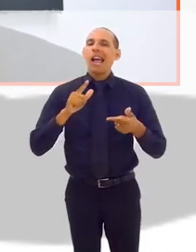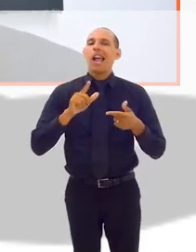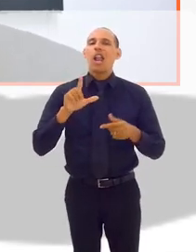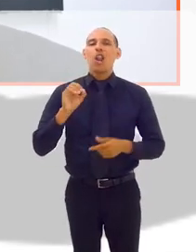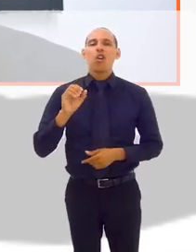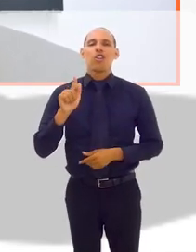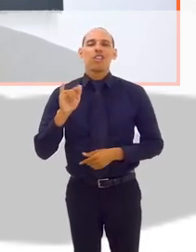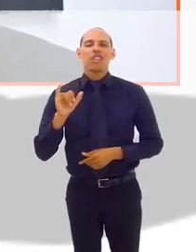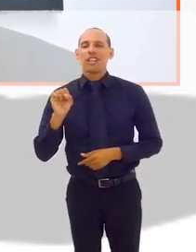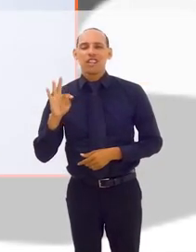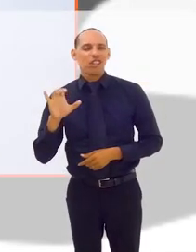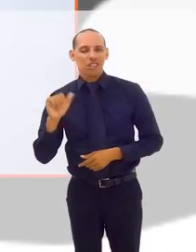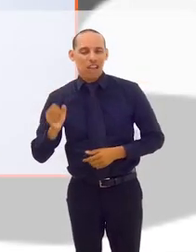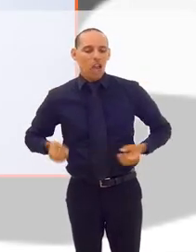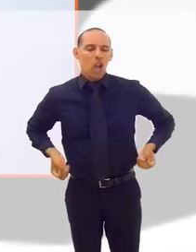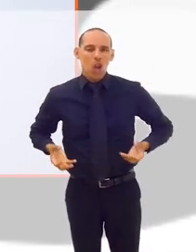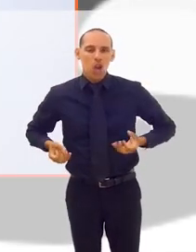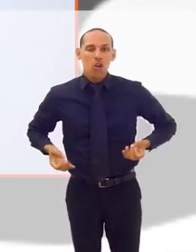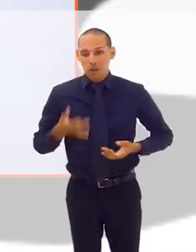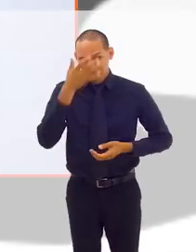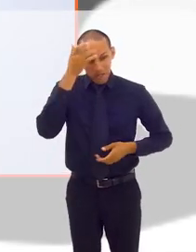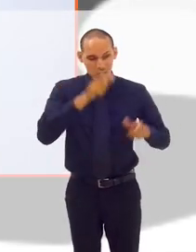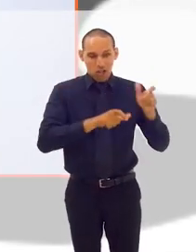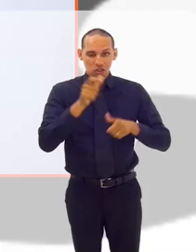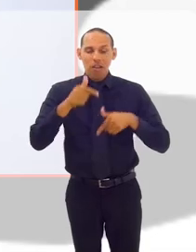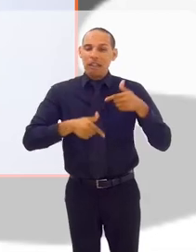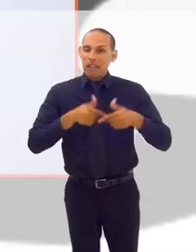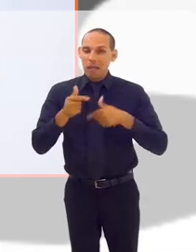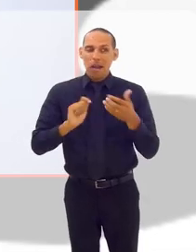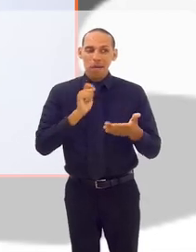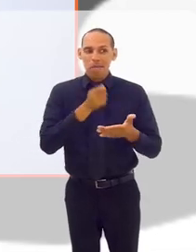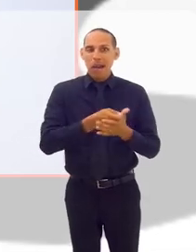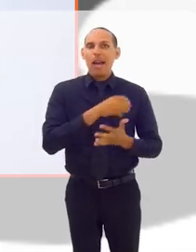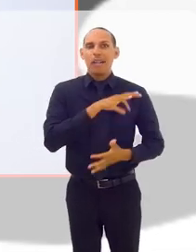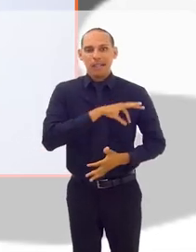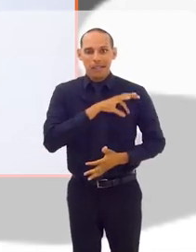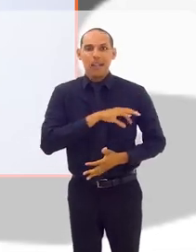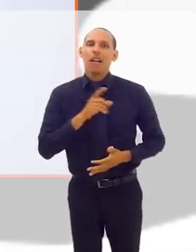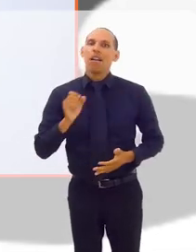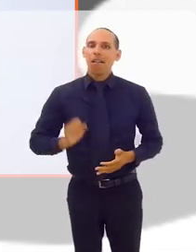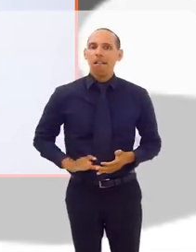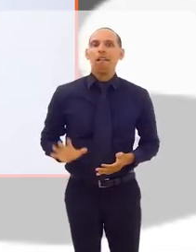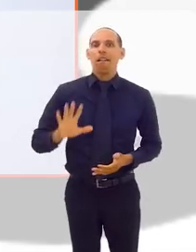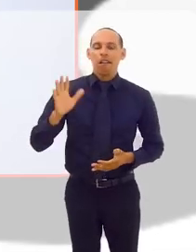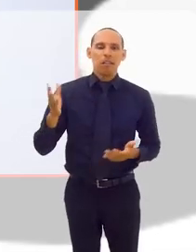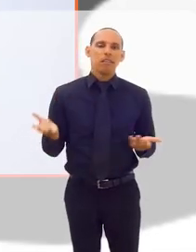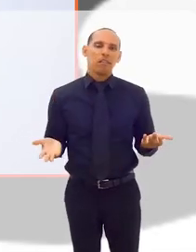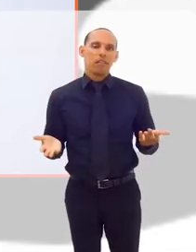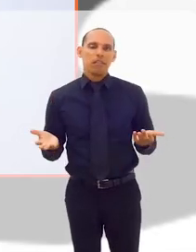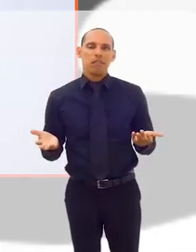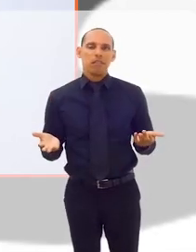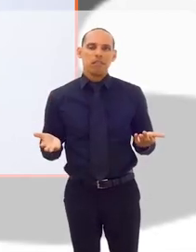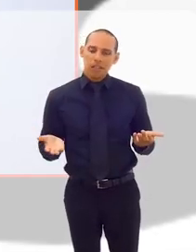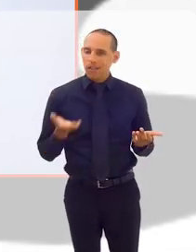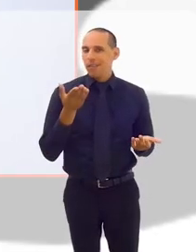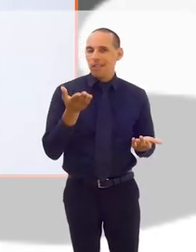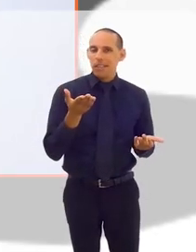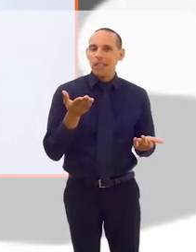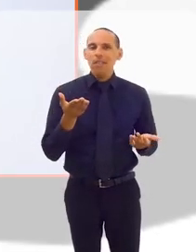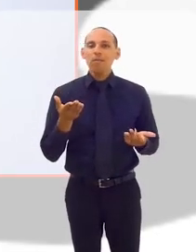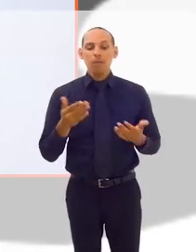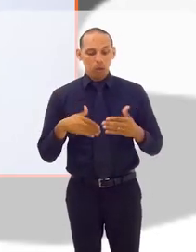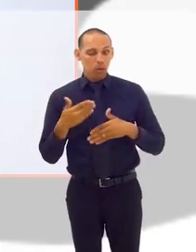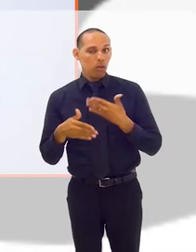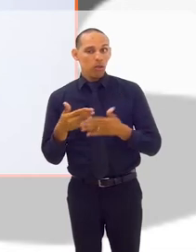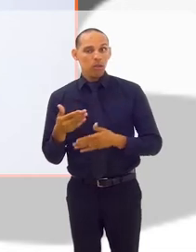logístico, custo operacional, hora homem trabalhado, que realmente sai caro. Então, quando você tem